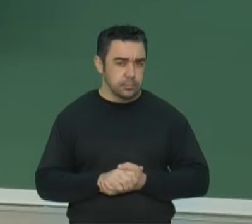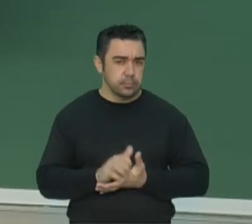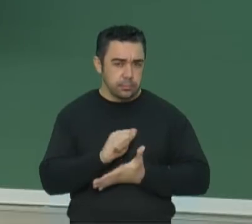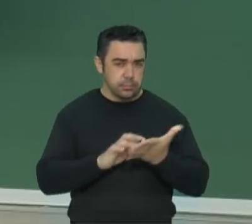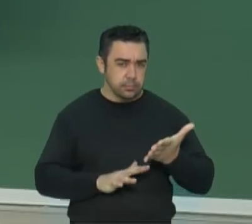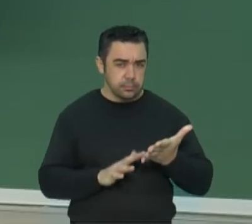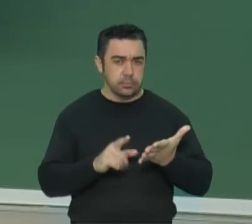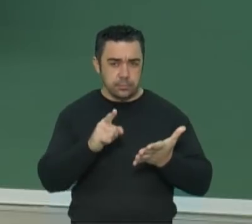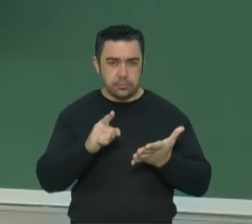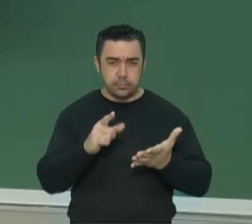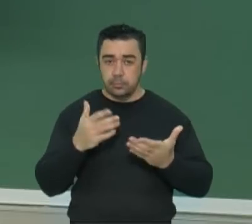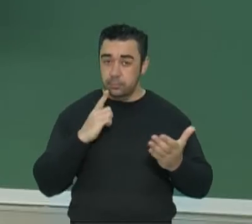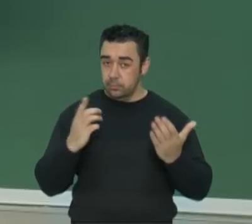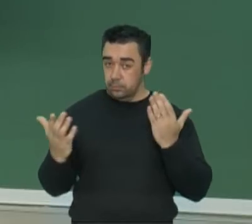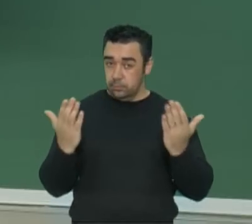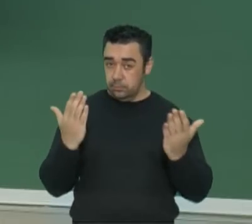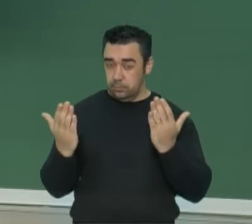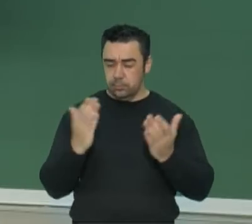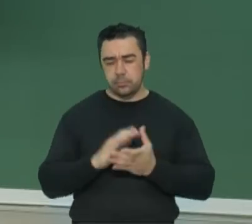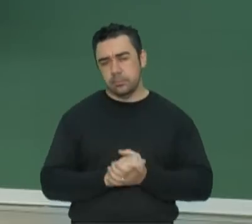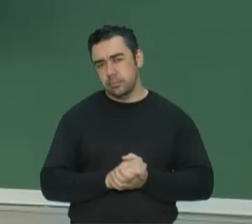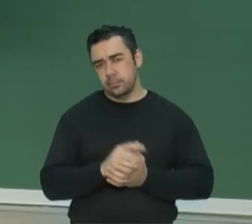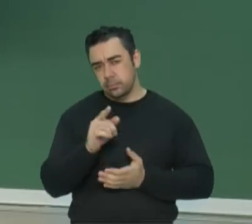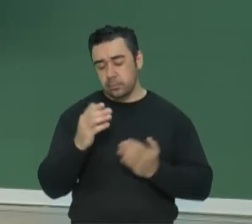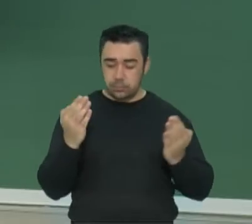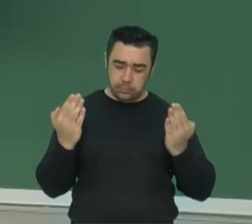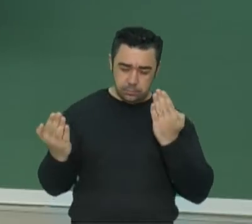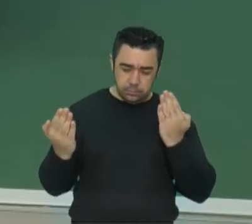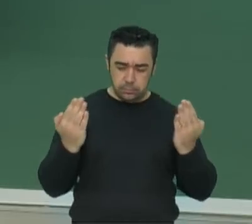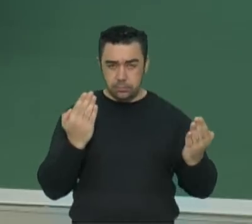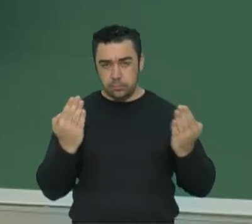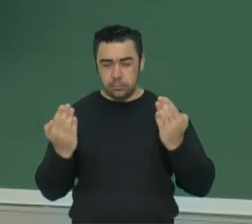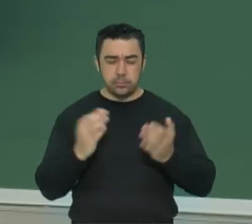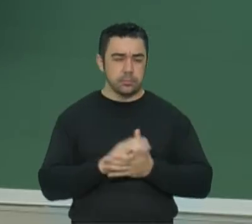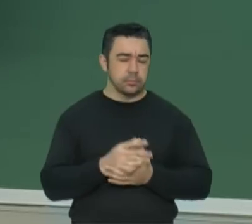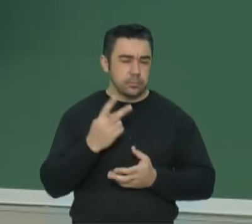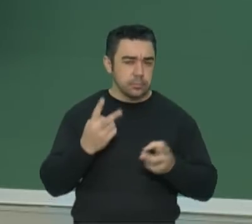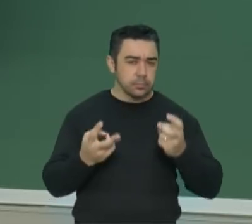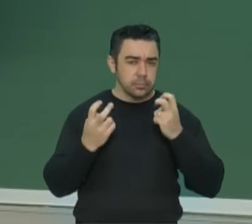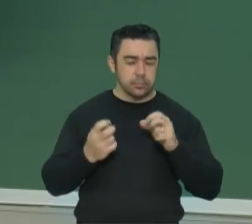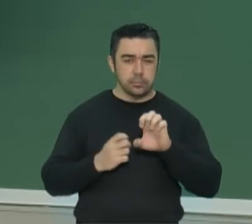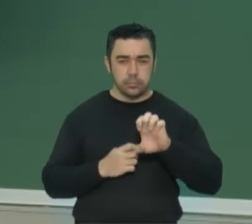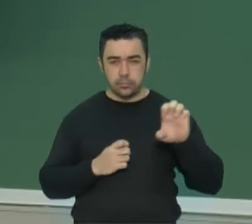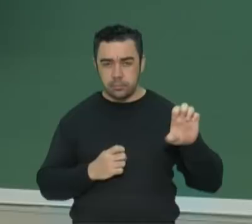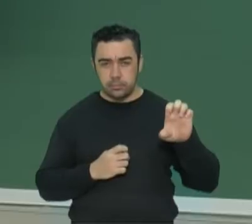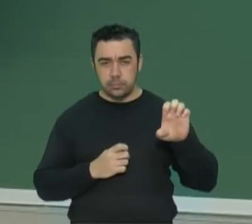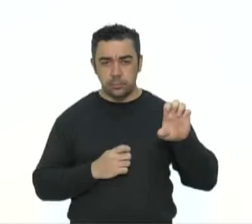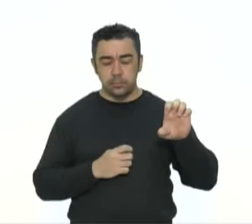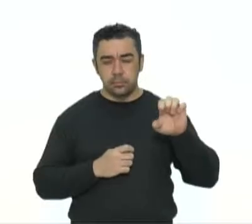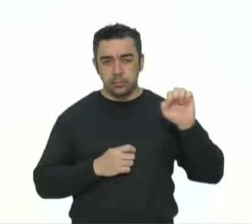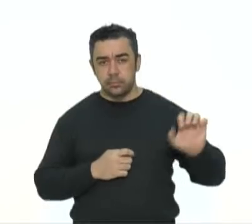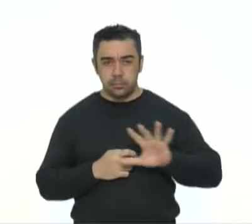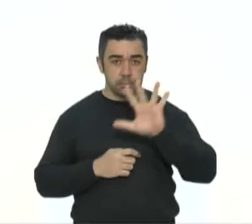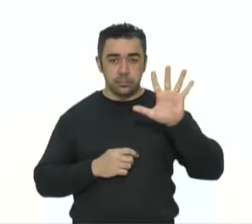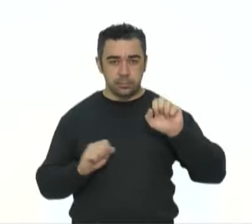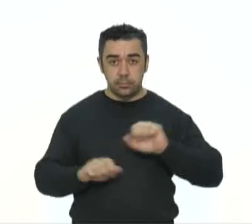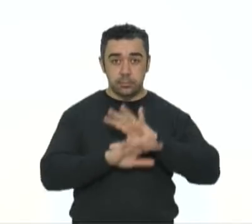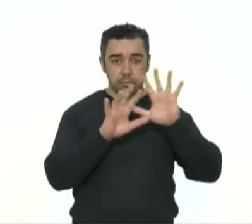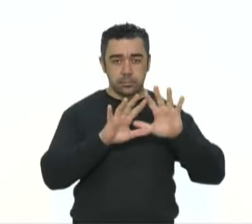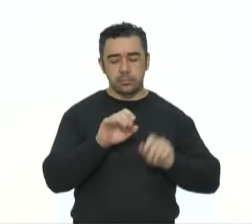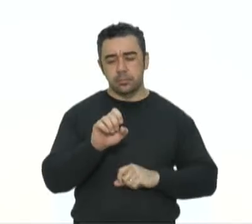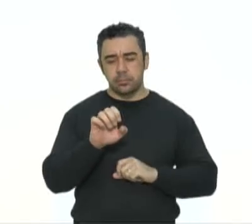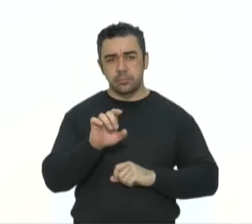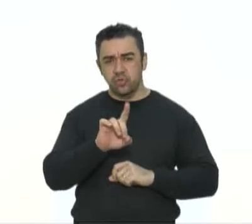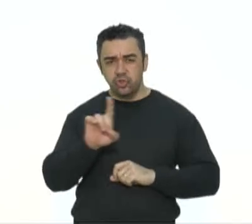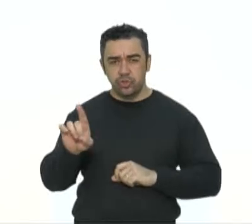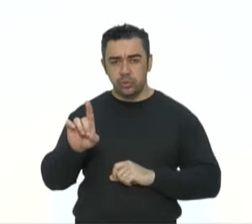Exercício de comparação. Então você vai comparando um lado com o outro. Repare do lado esquerdo, uma imagem mais clara. Do lado direito,